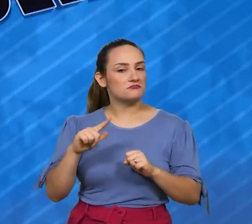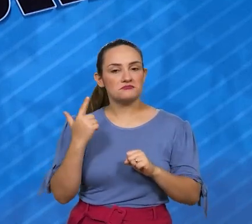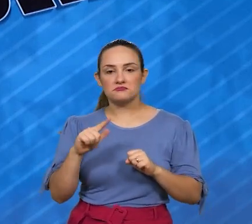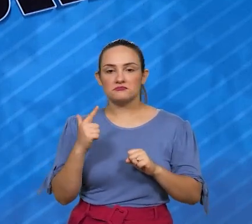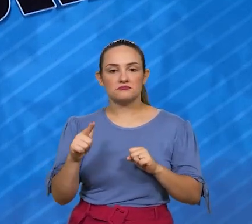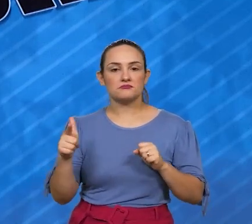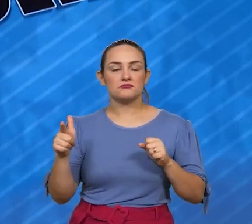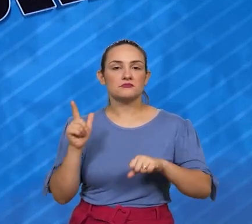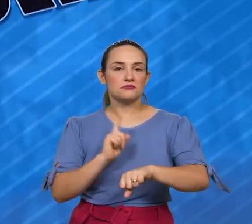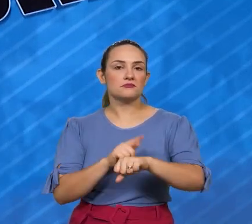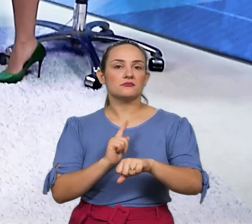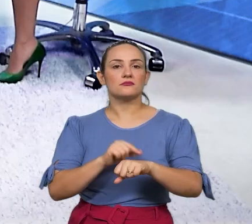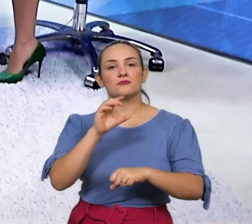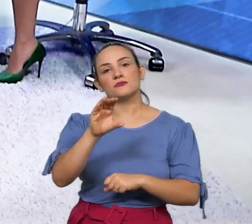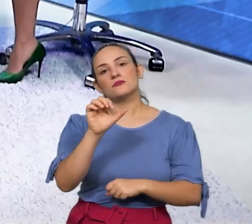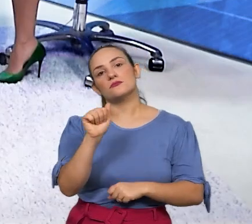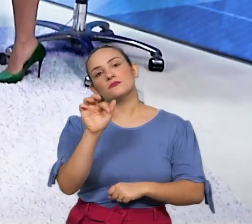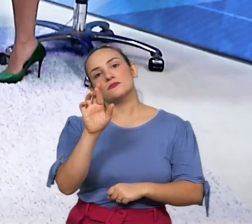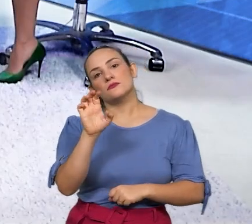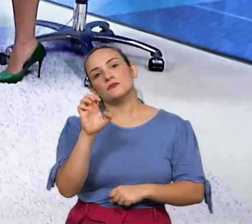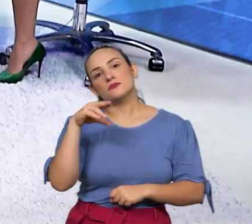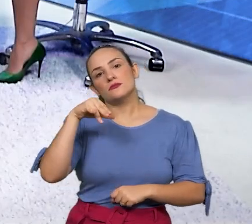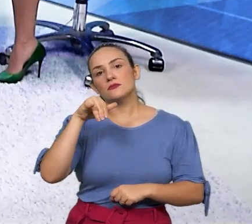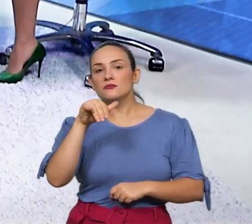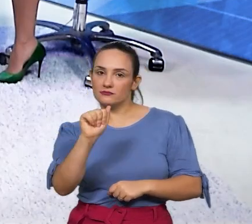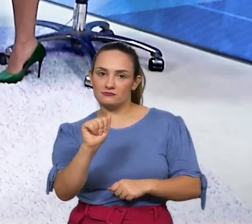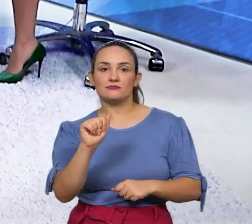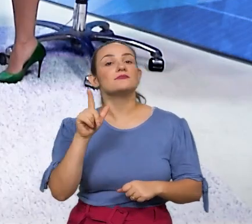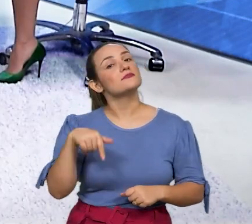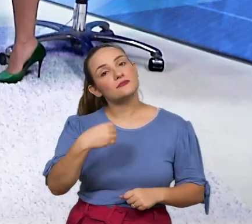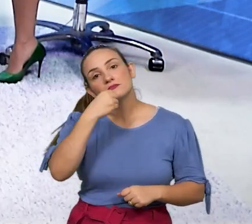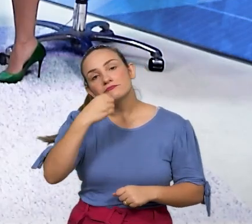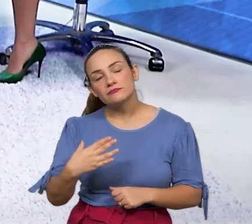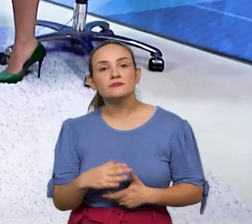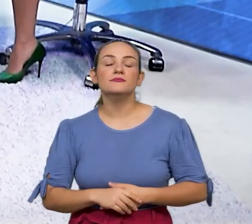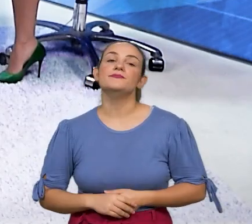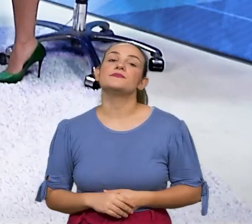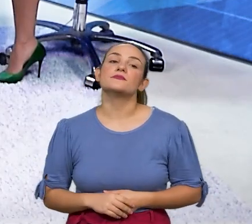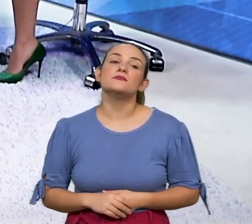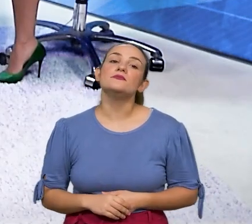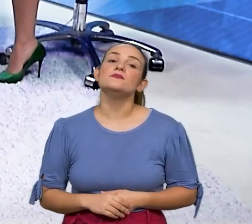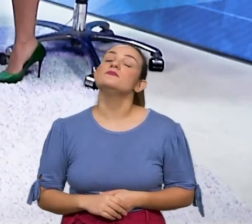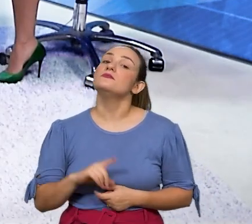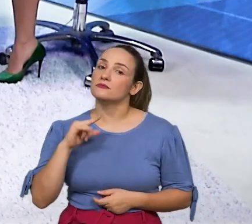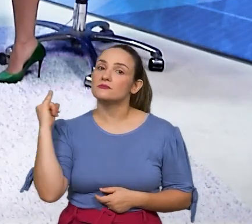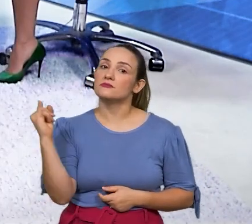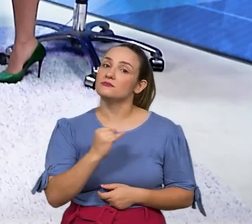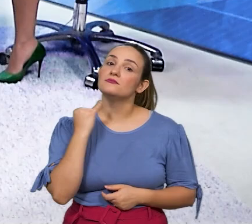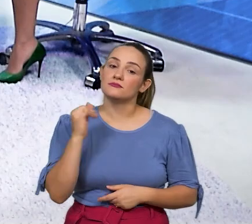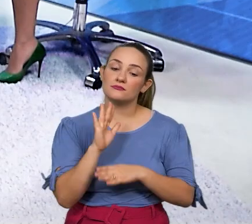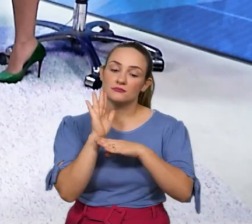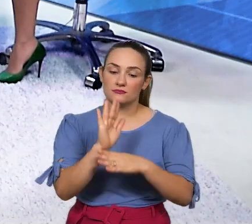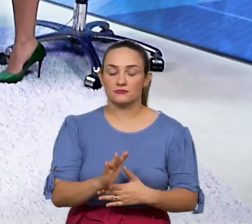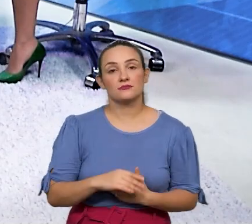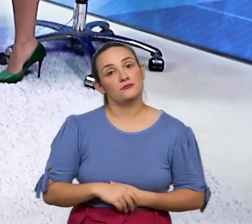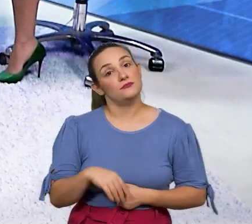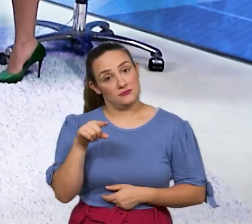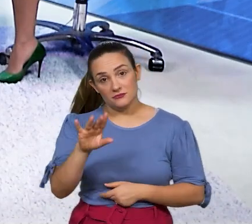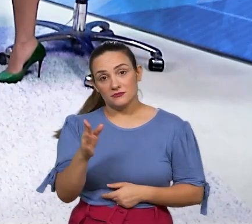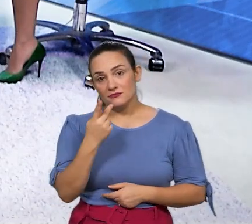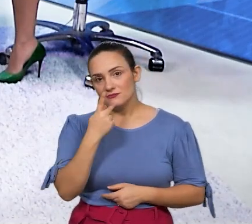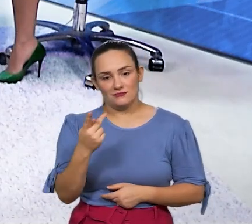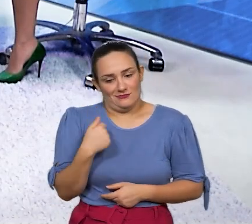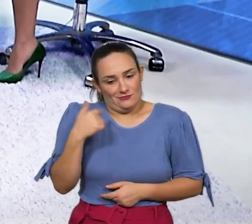ele também entra sem carência. São benefícios que hoje nós temos para esse tipo de contratação e que são importantes,